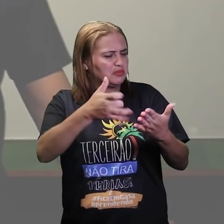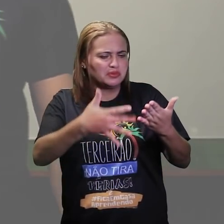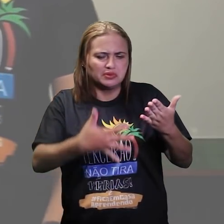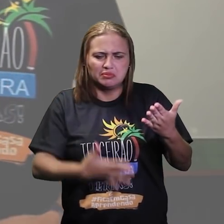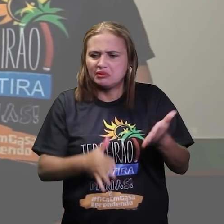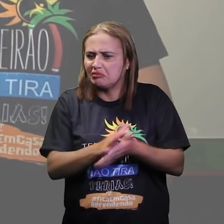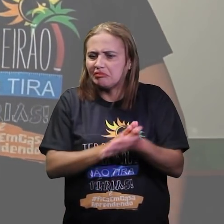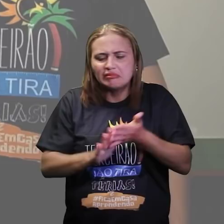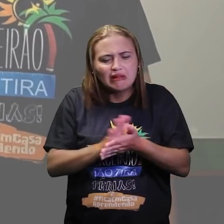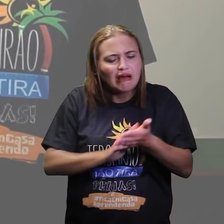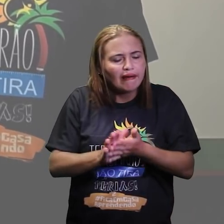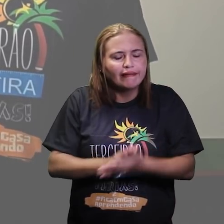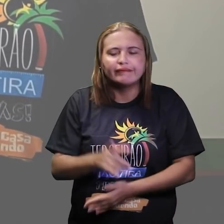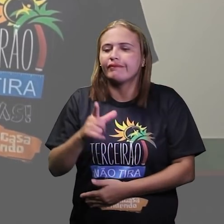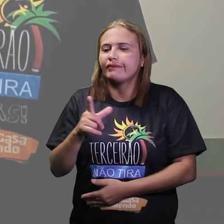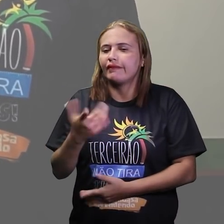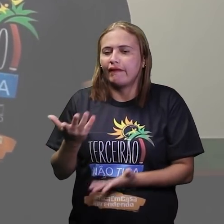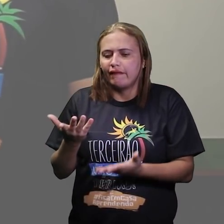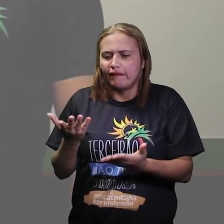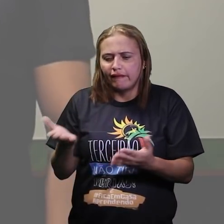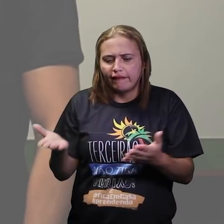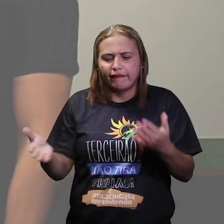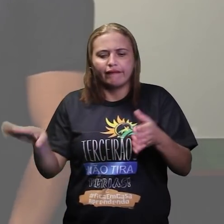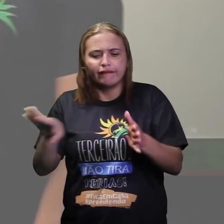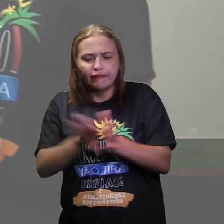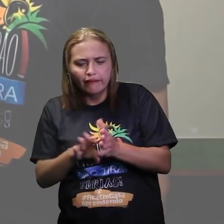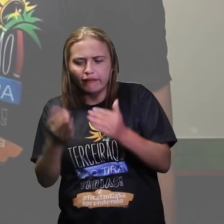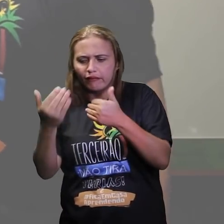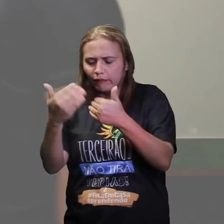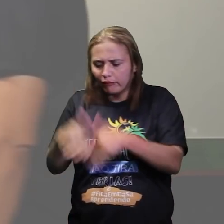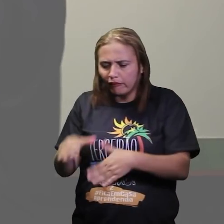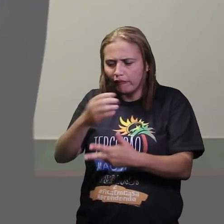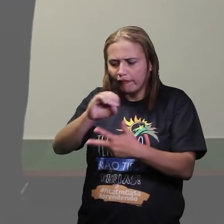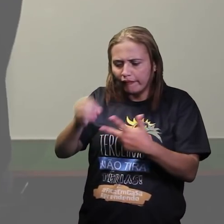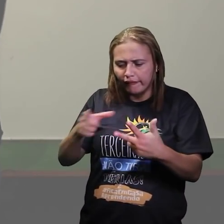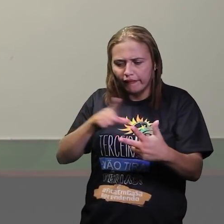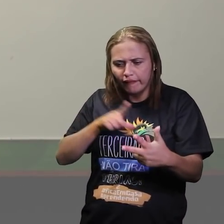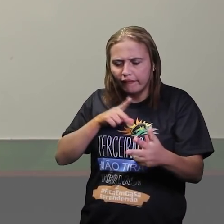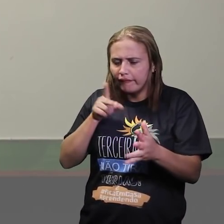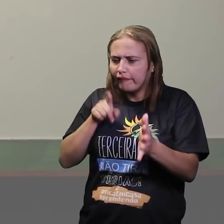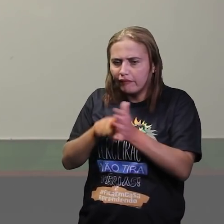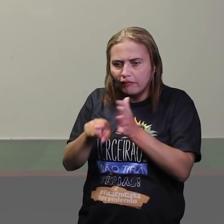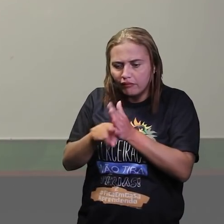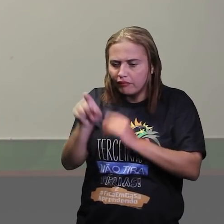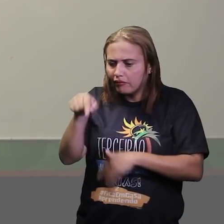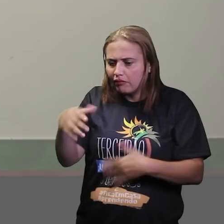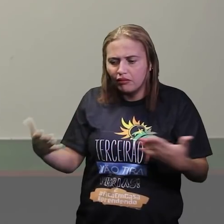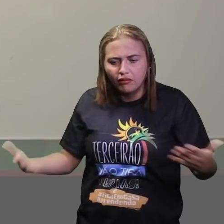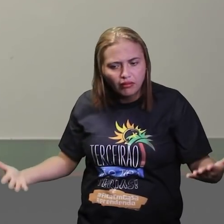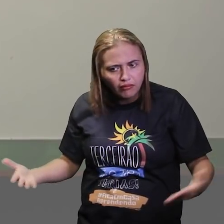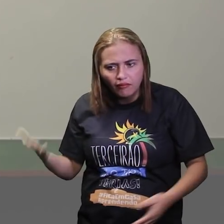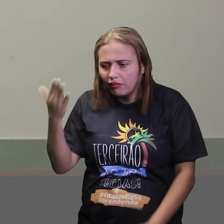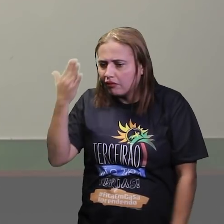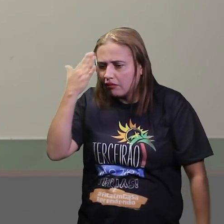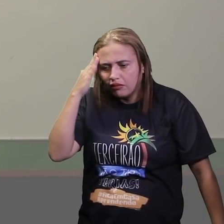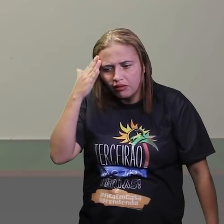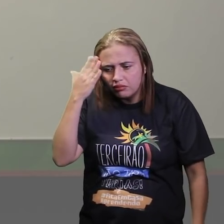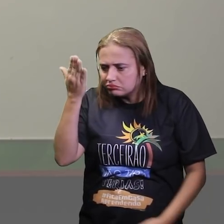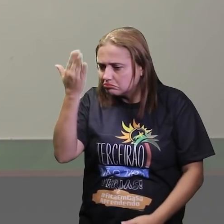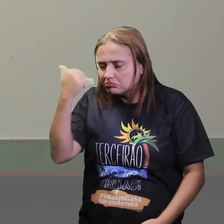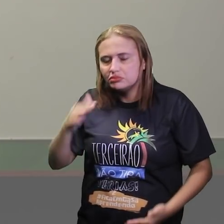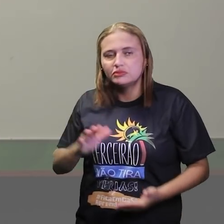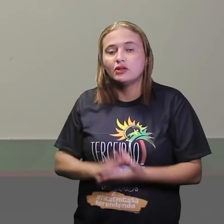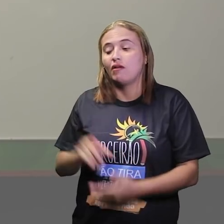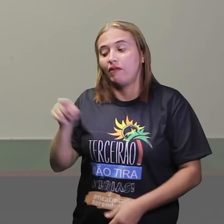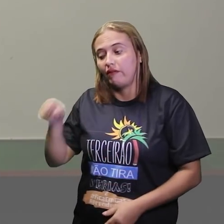do Enem. Aí tu fica perdido, tá? Fica boiando. Então tu já sabe. Tá aqui, ó. Pega essa aqui para ti. Rousseau também é